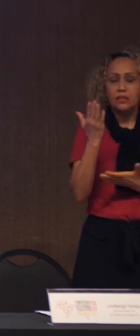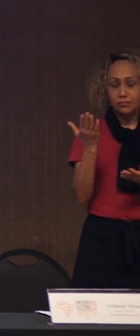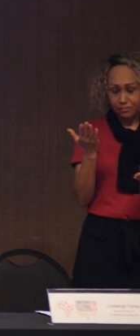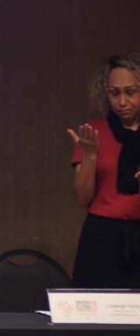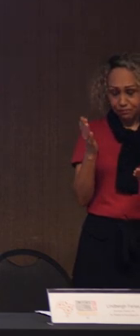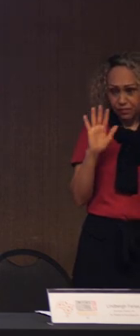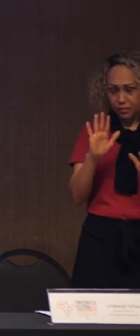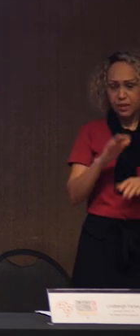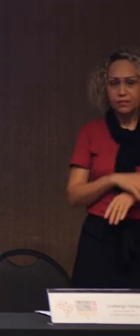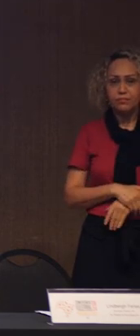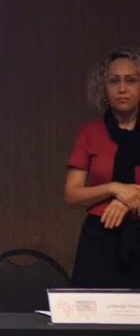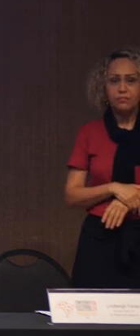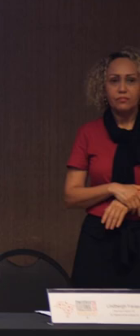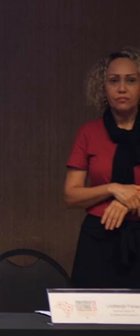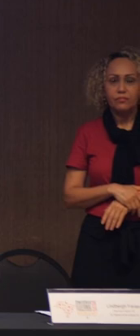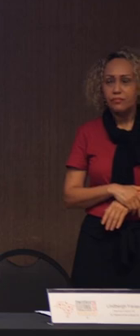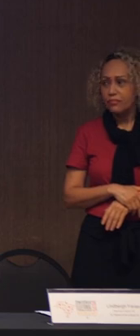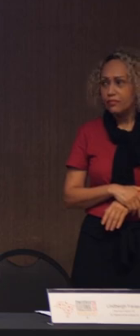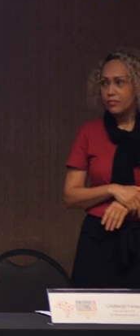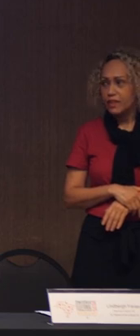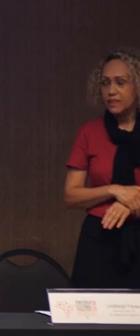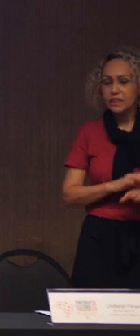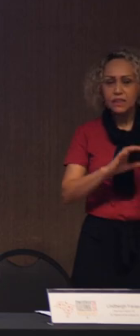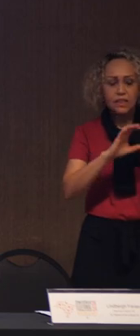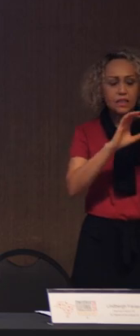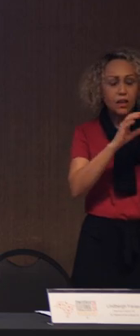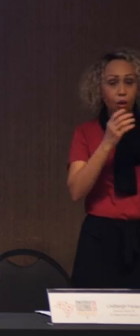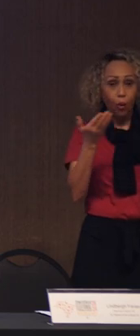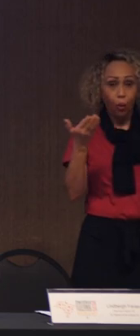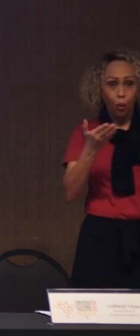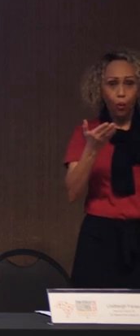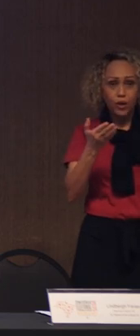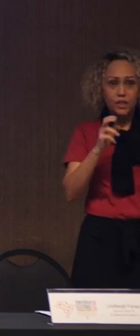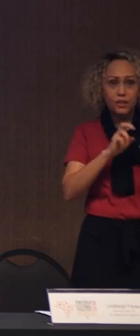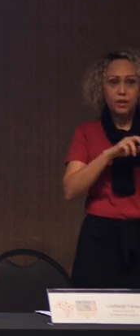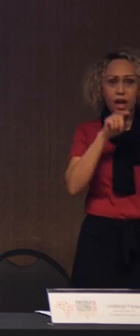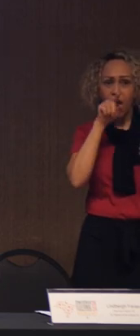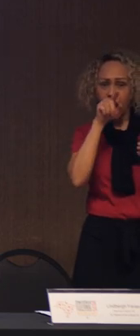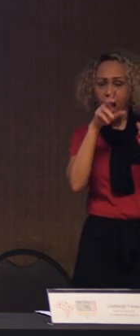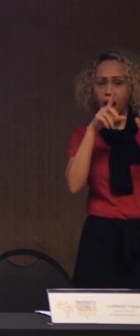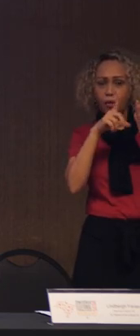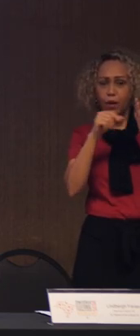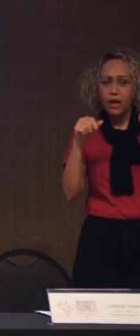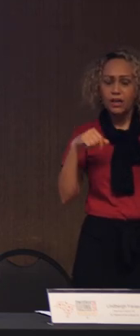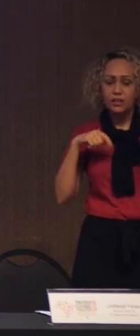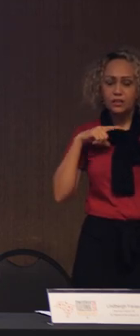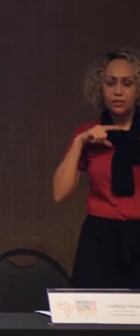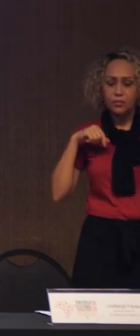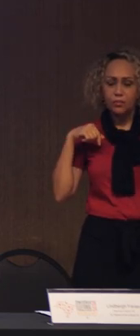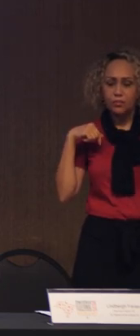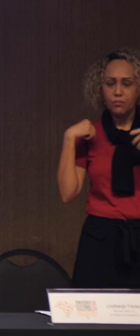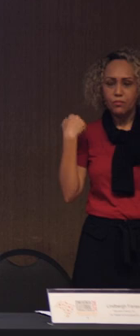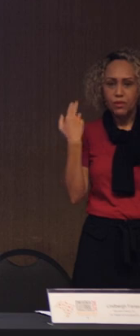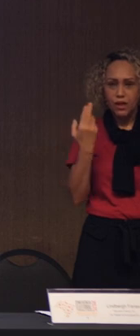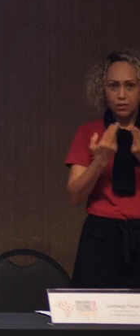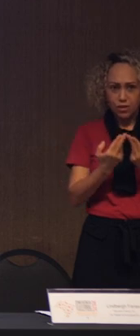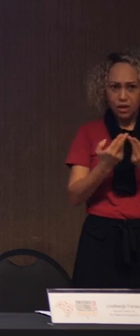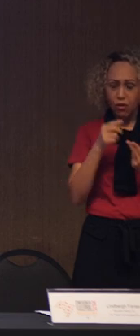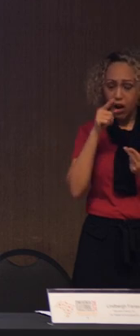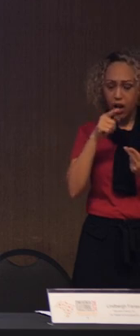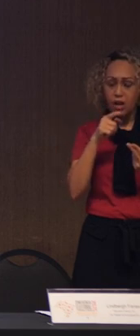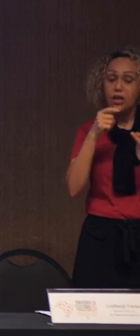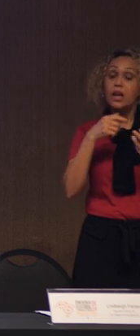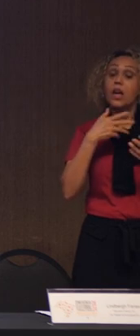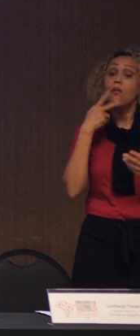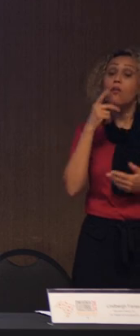aliança, e eu falava isso hoje lá no Palácio, na reunião que nós fizemos, aliança não significa que a gente vai entregar,